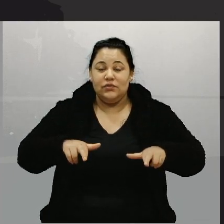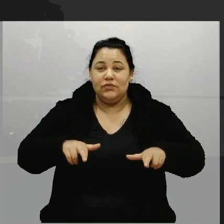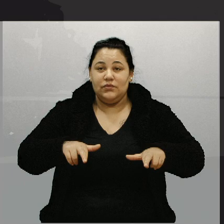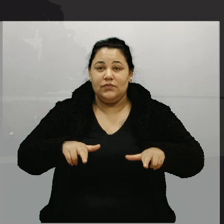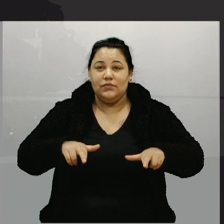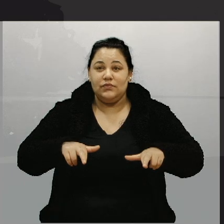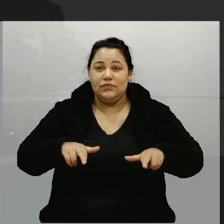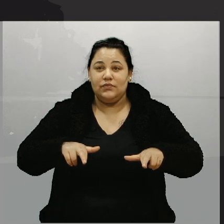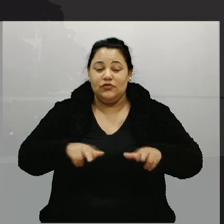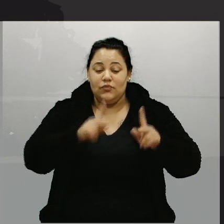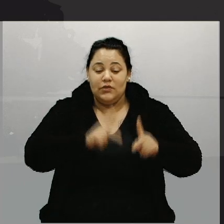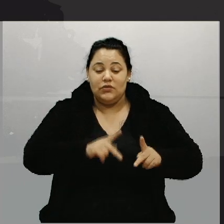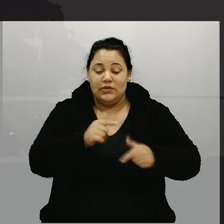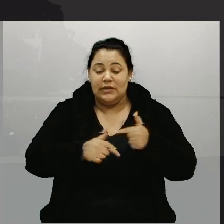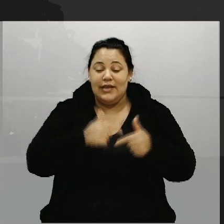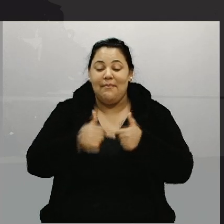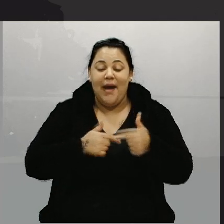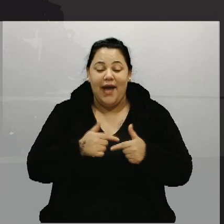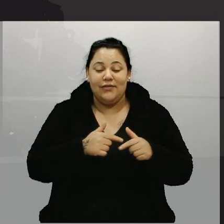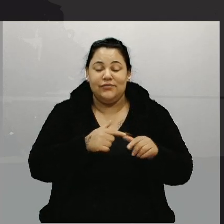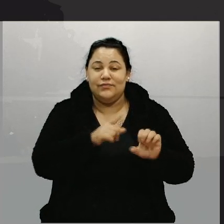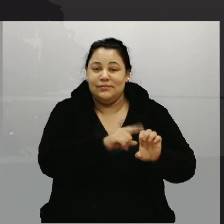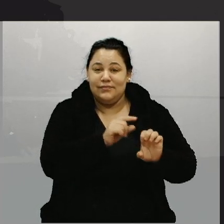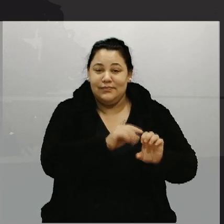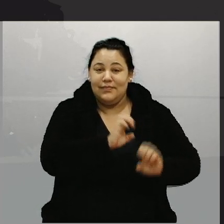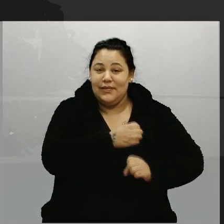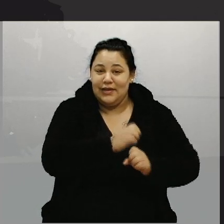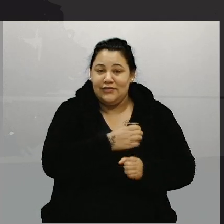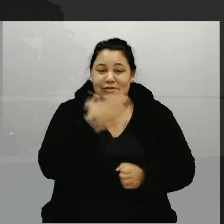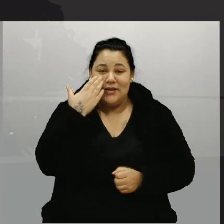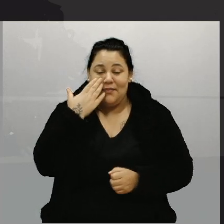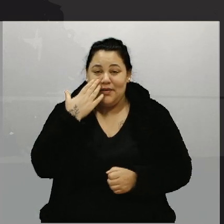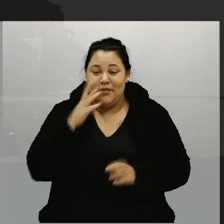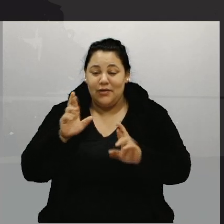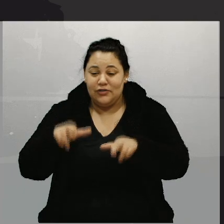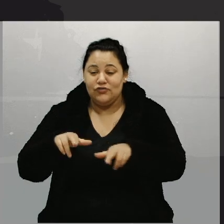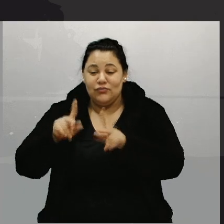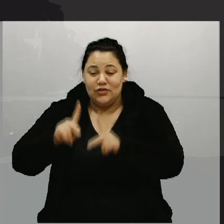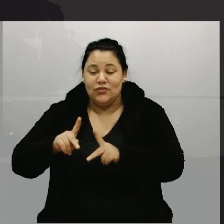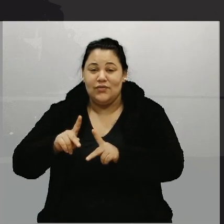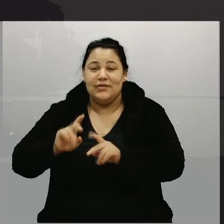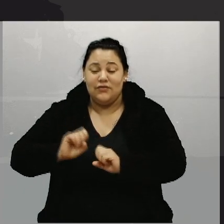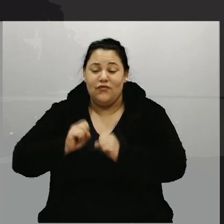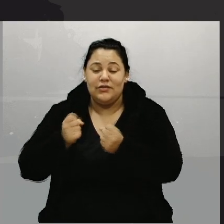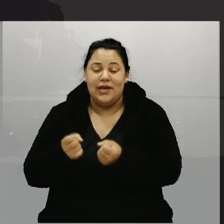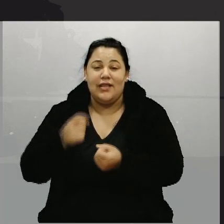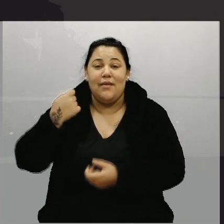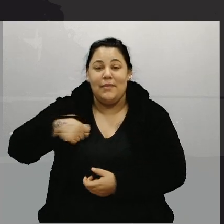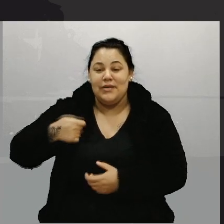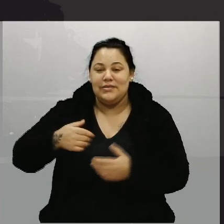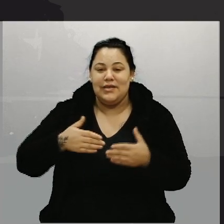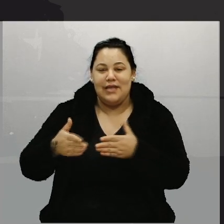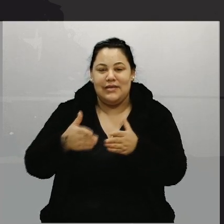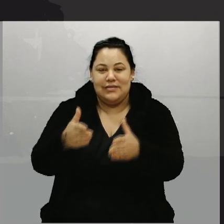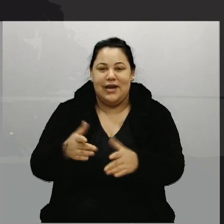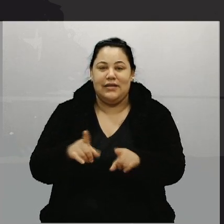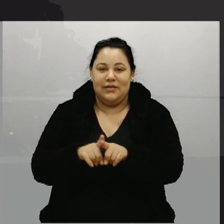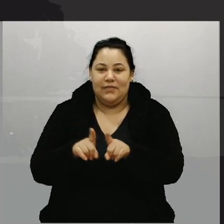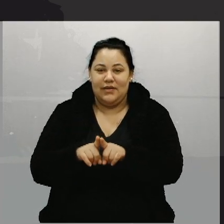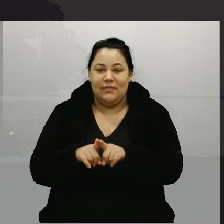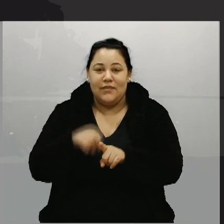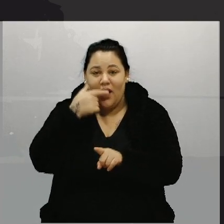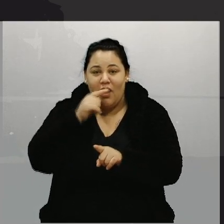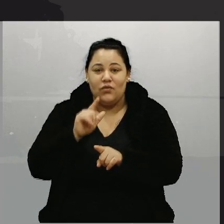gente trabalhadora, gente empreendedora, gente com garra, e que precisa da estrada para